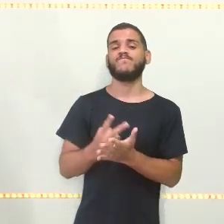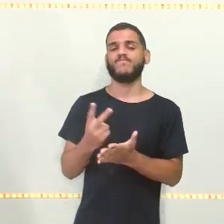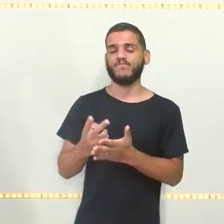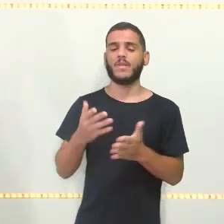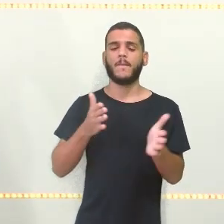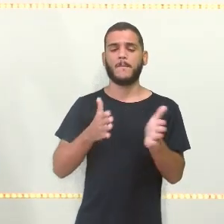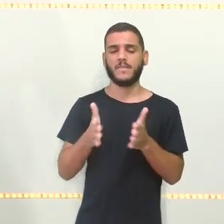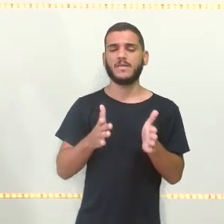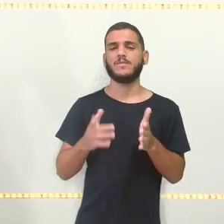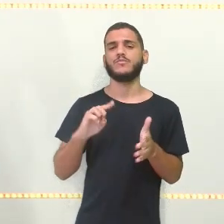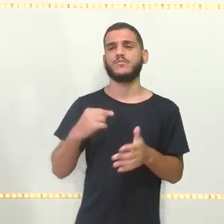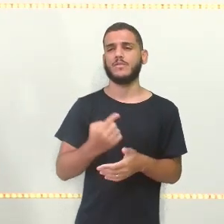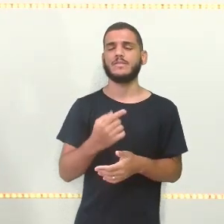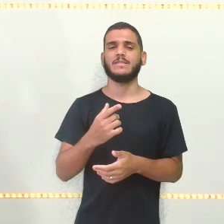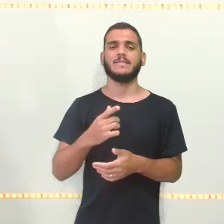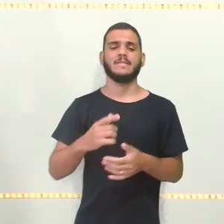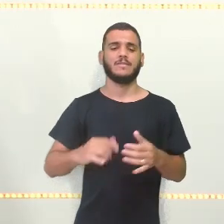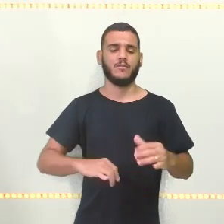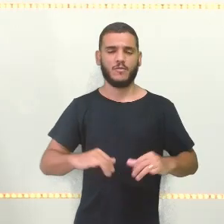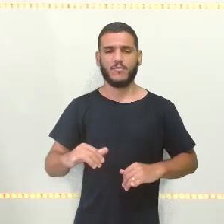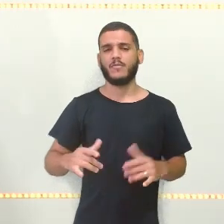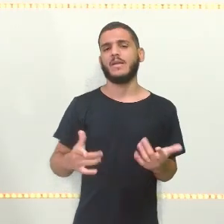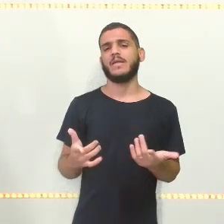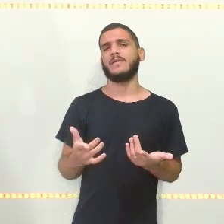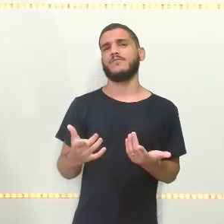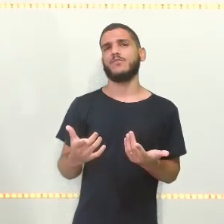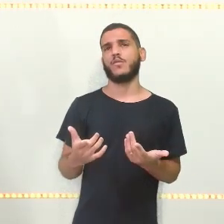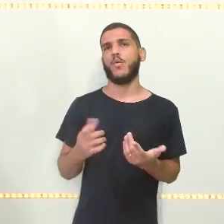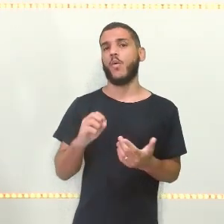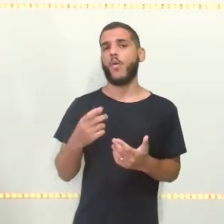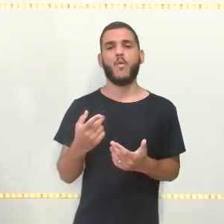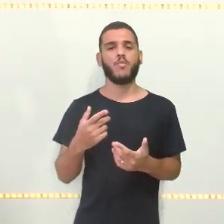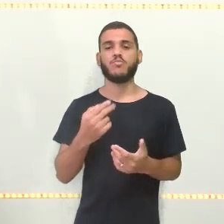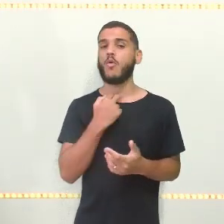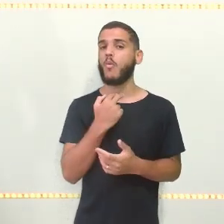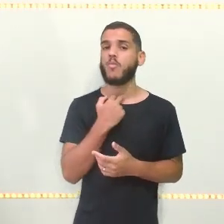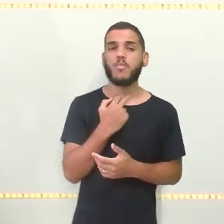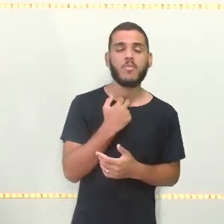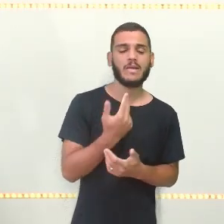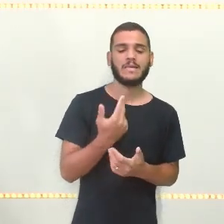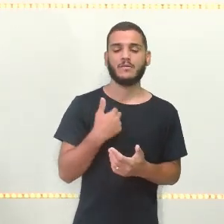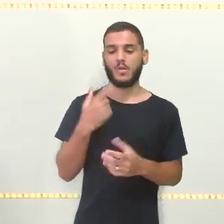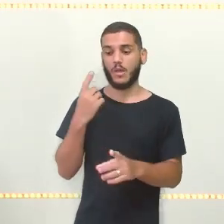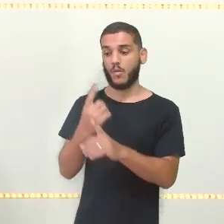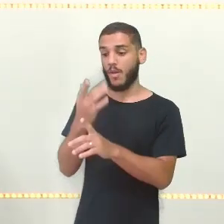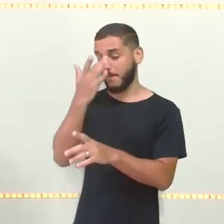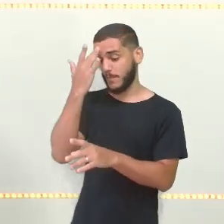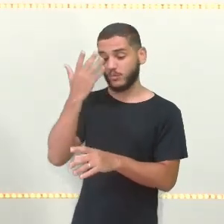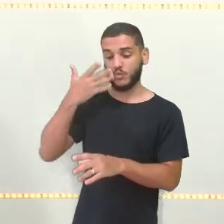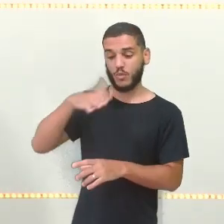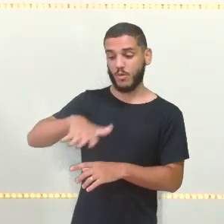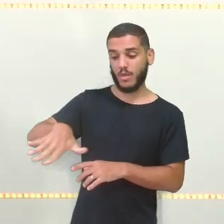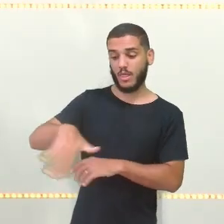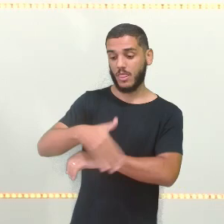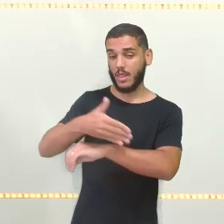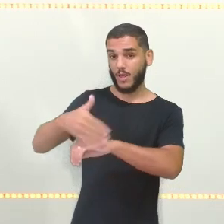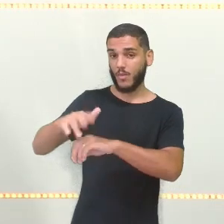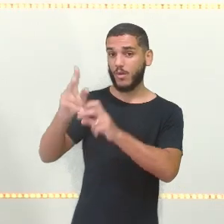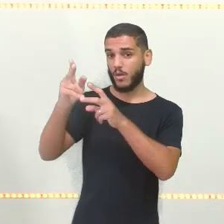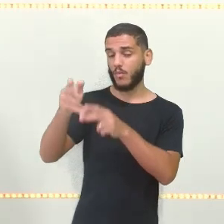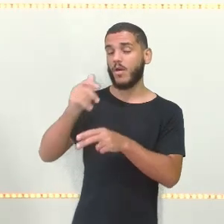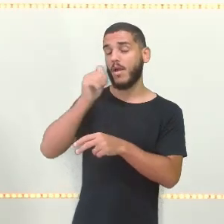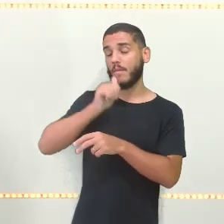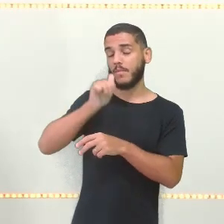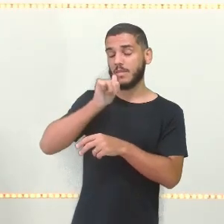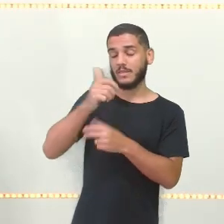passando correndo e se nos depararmos com alguém nessa situação assim como essa menina